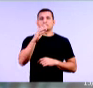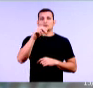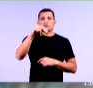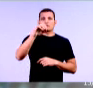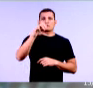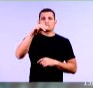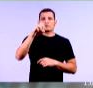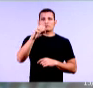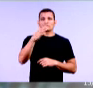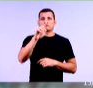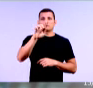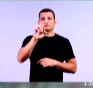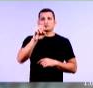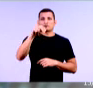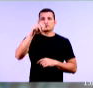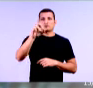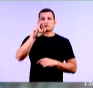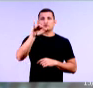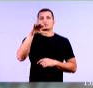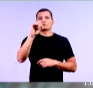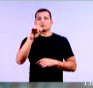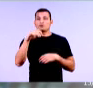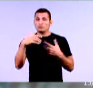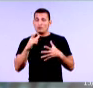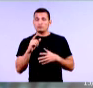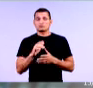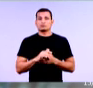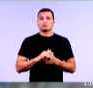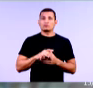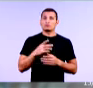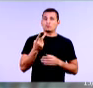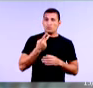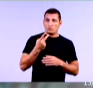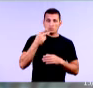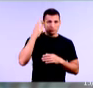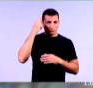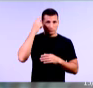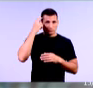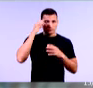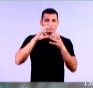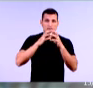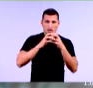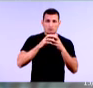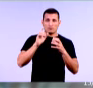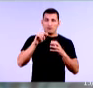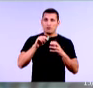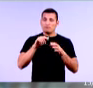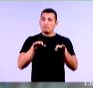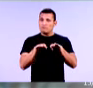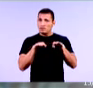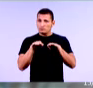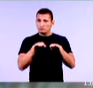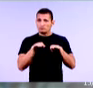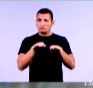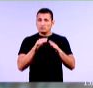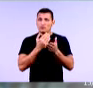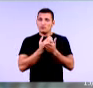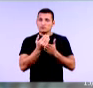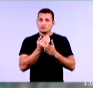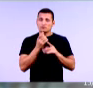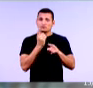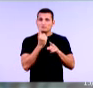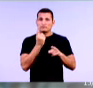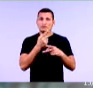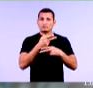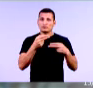Então, o nosso cérebro, gente, isso é padrão. O nosso cérebro vai começar a definir objetos que são semelhantes. Semelhantes não são iguais,